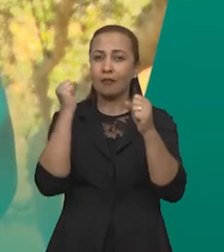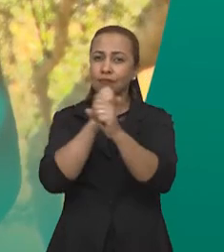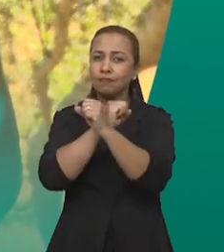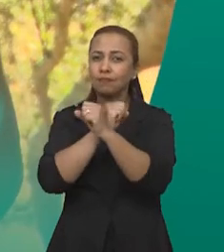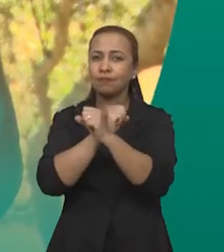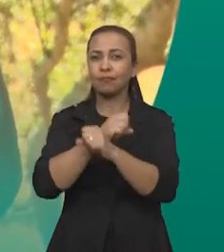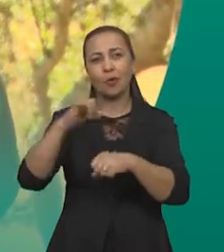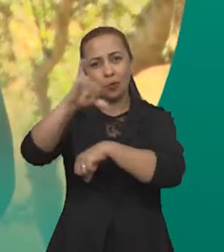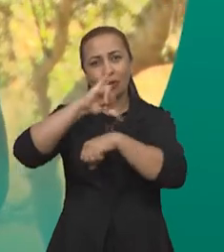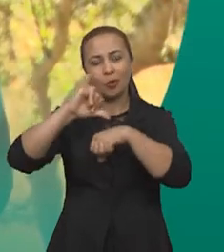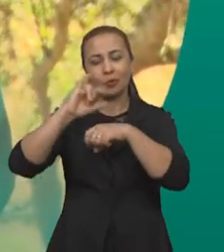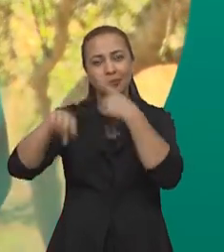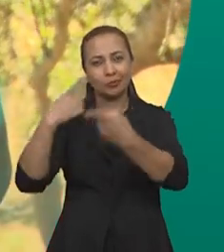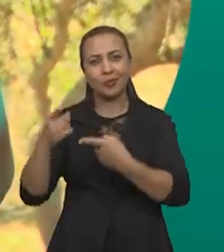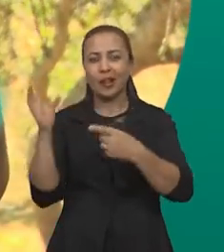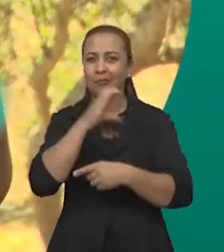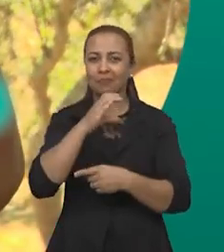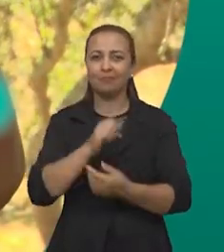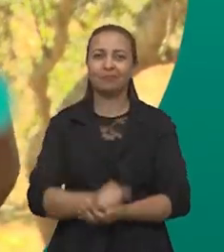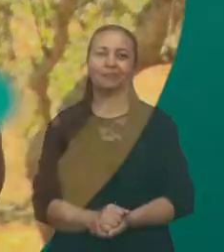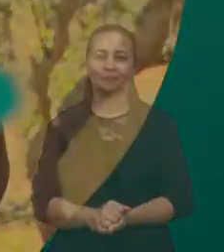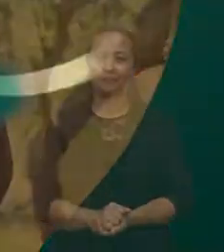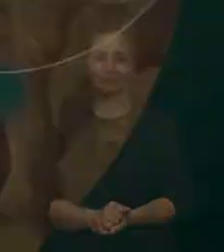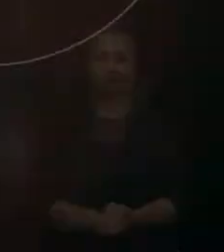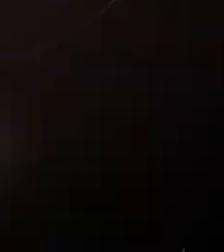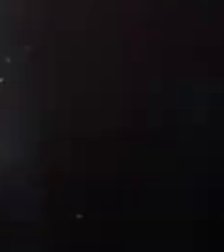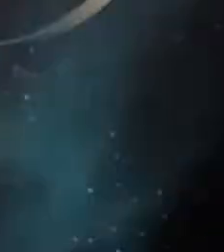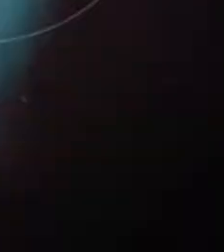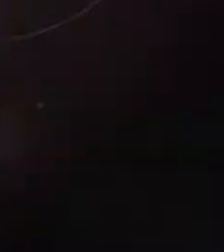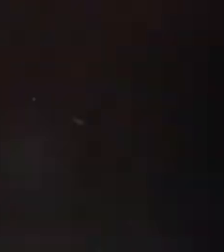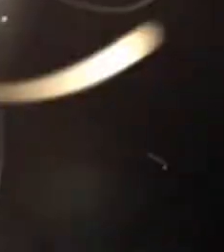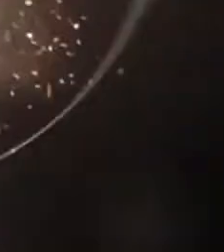óleos essenciais. É depois do intervalo. Fique com a gente.